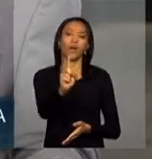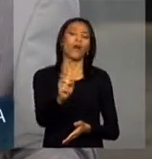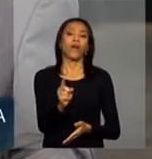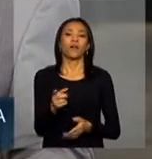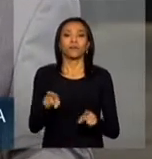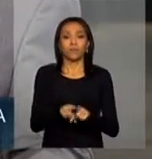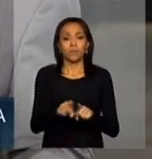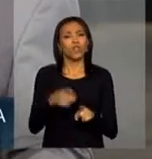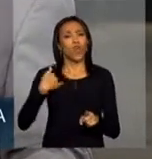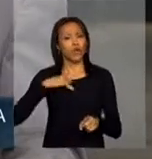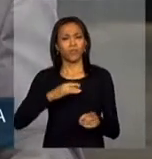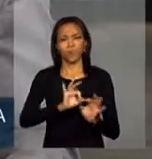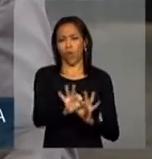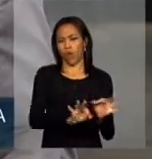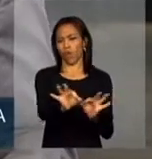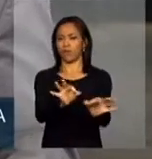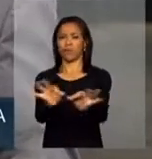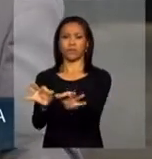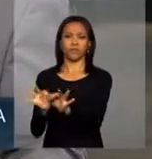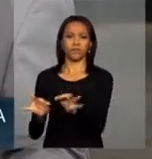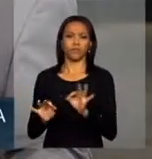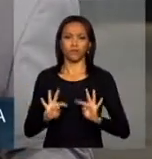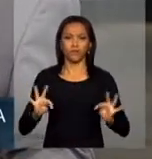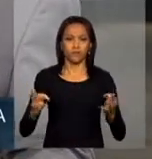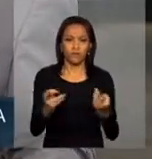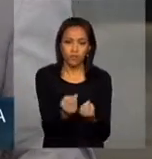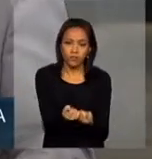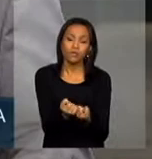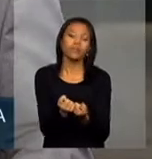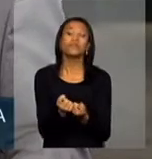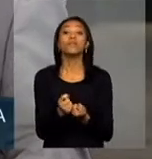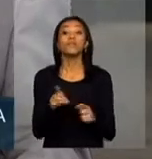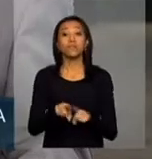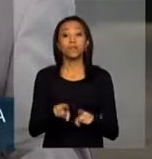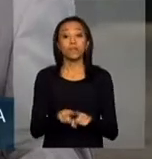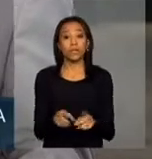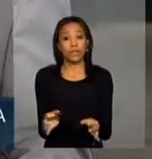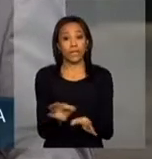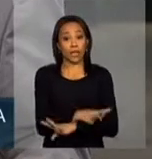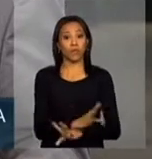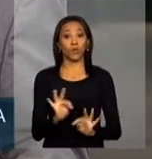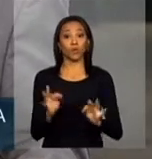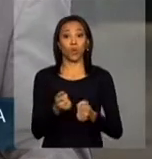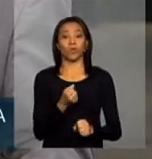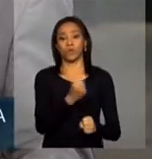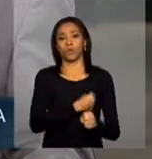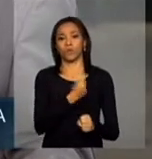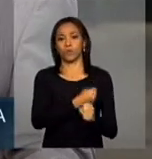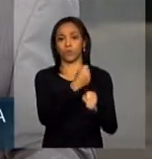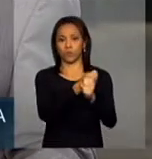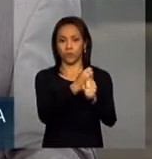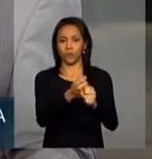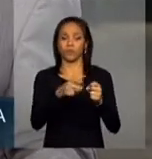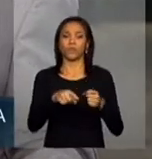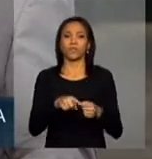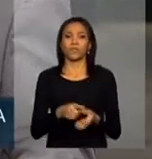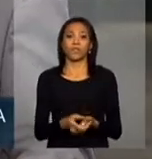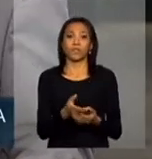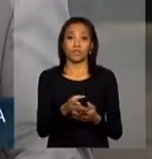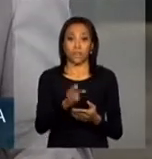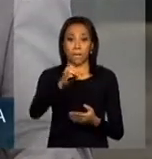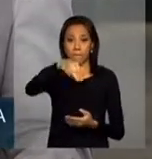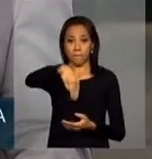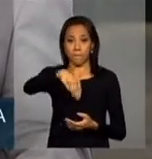margem esquerda, vamos continuar executando e concluindo todas as obras da perimetral da margem